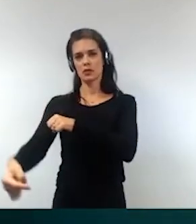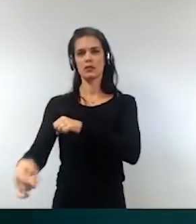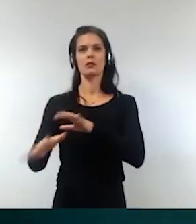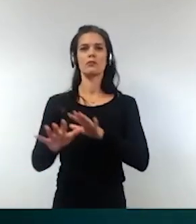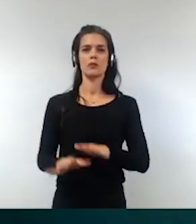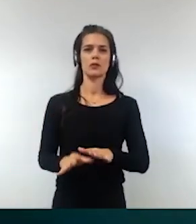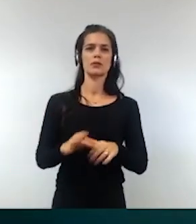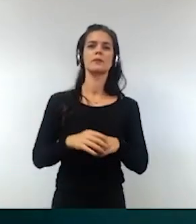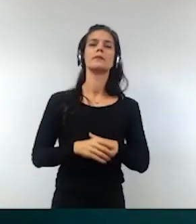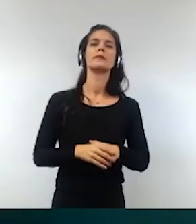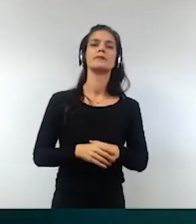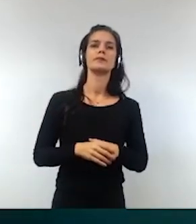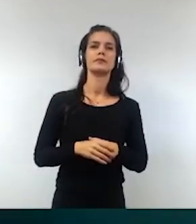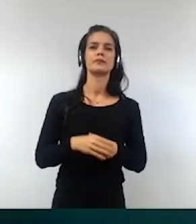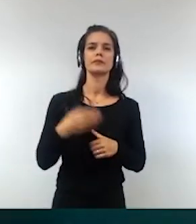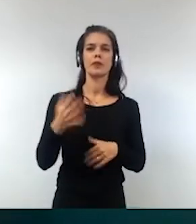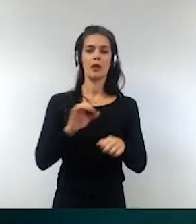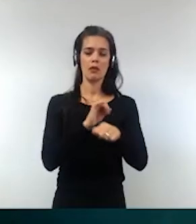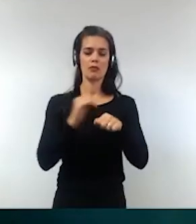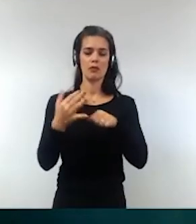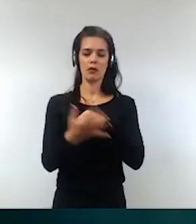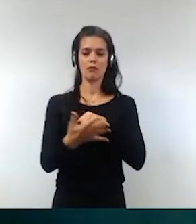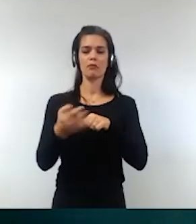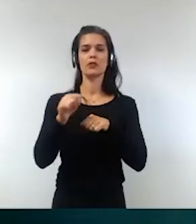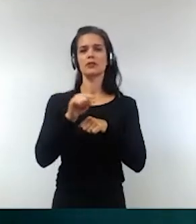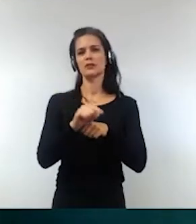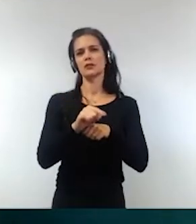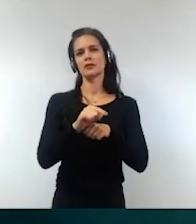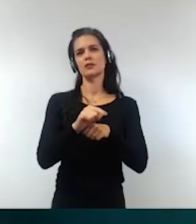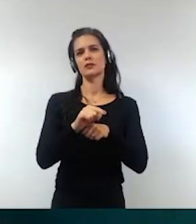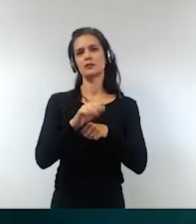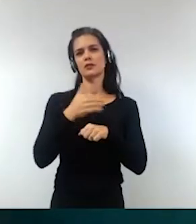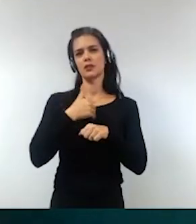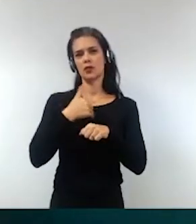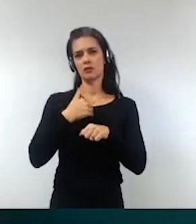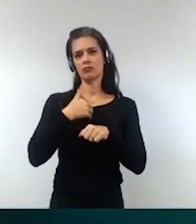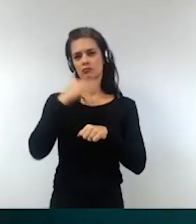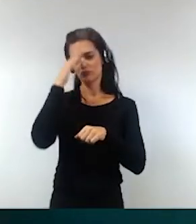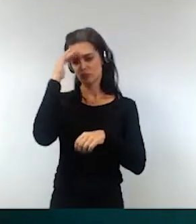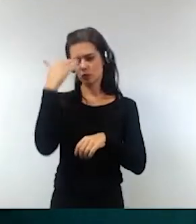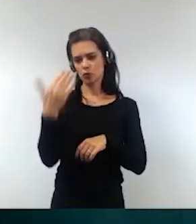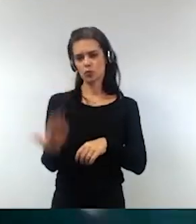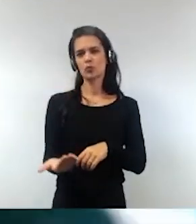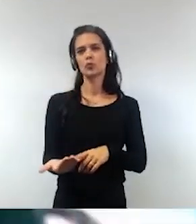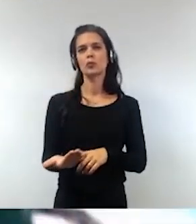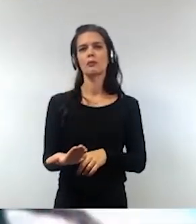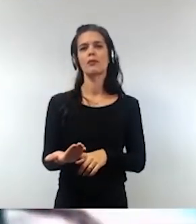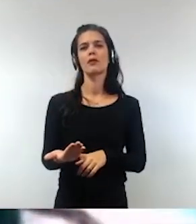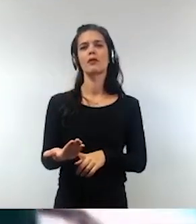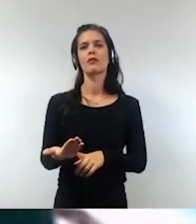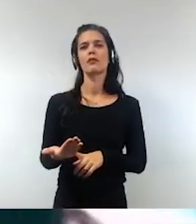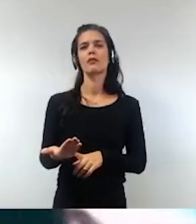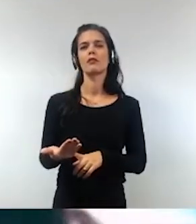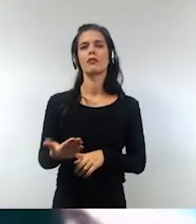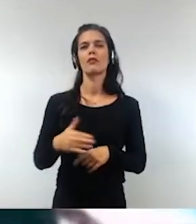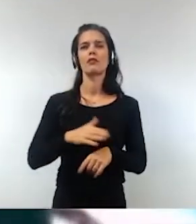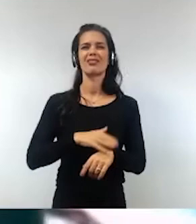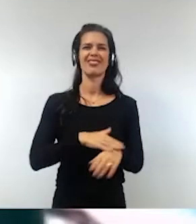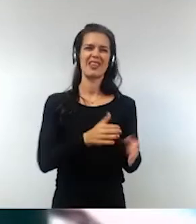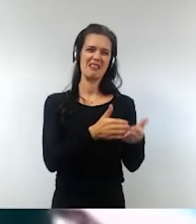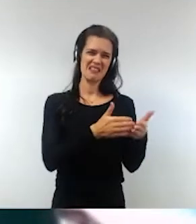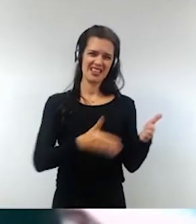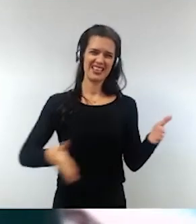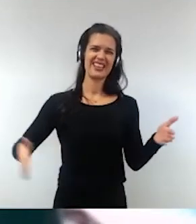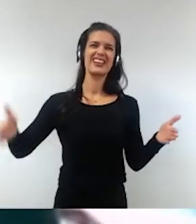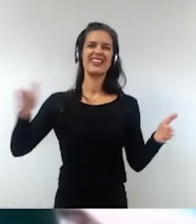que a pandemia, e aí eu vou fazer uma homenagem, muito, esse período todo é muito difícil,